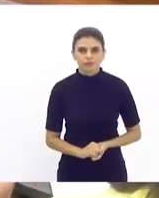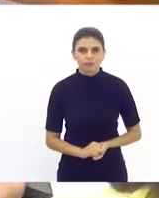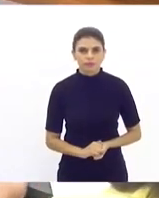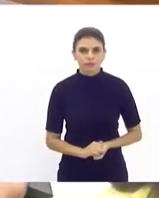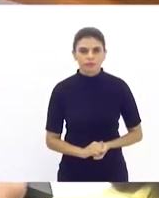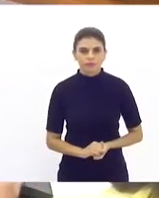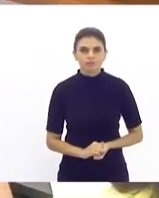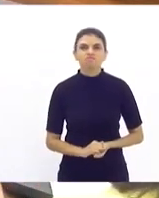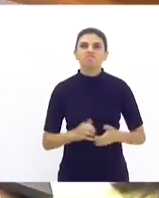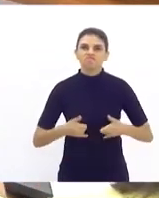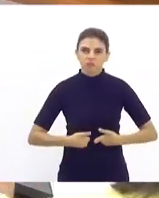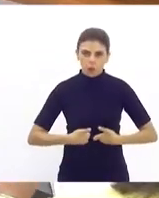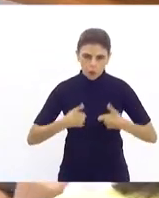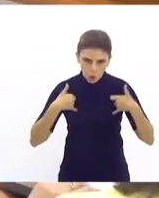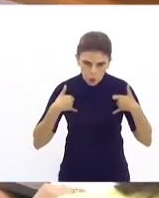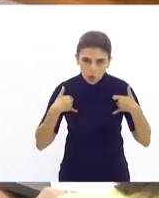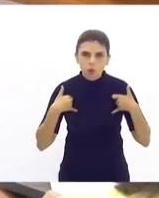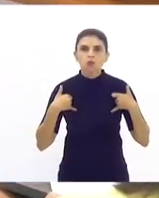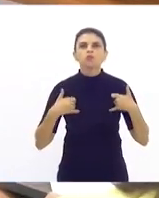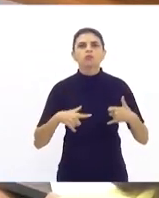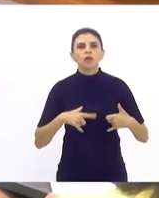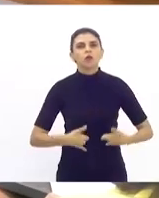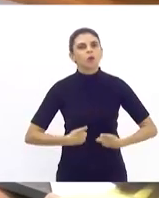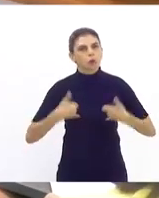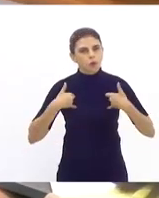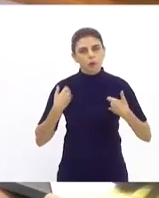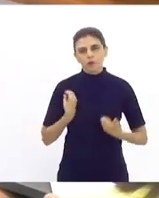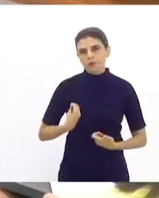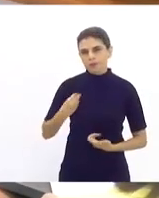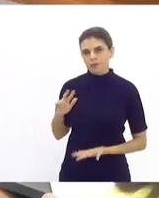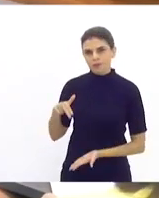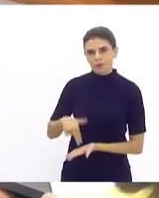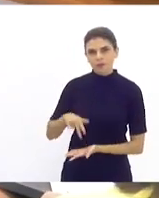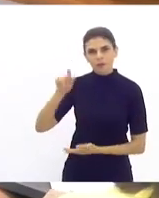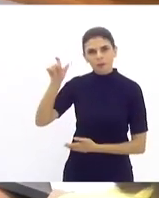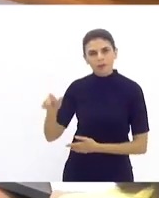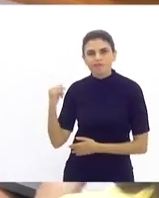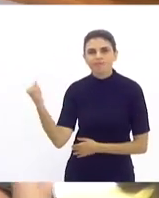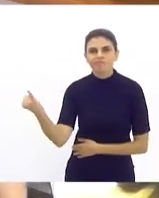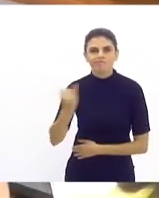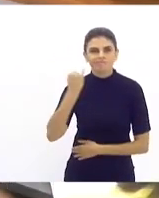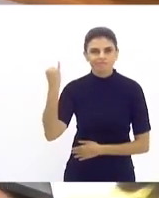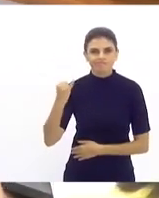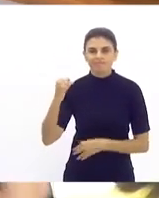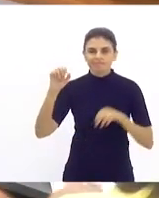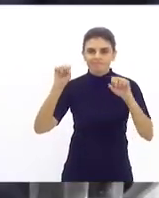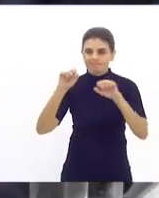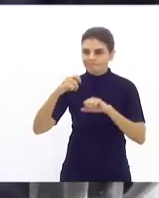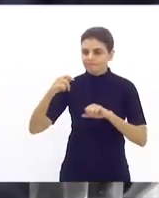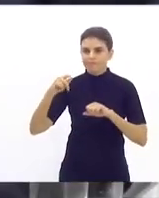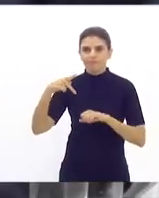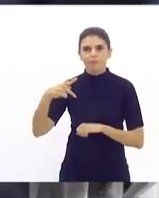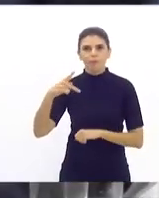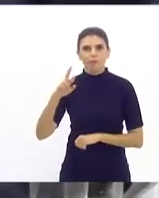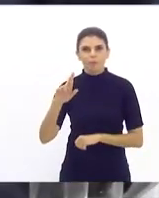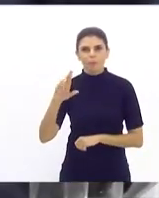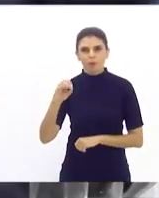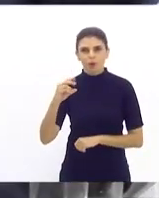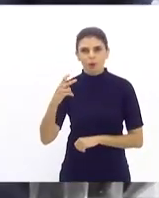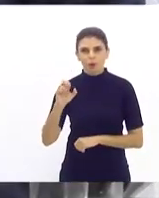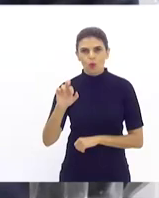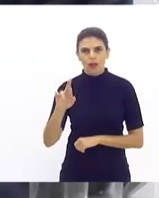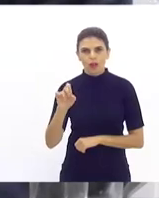Oh, muito orgulho, nos causa muito orgulho aqui a presença relevante do nosso procurador-geral, doutor Robson,